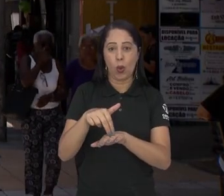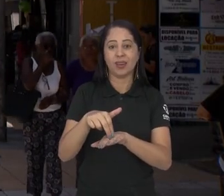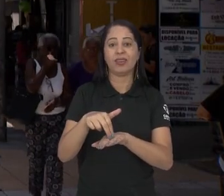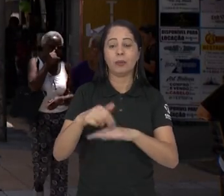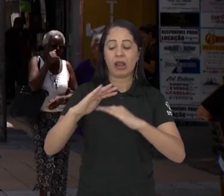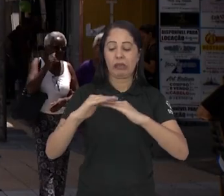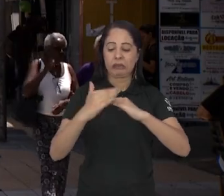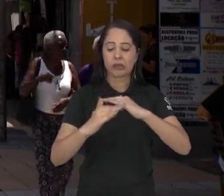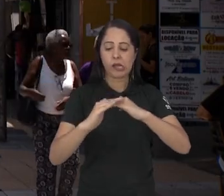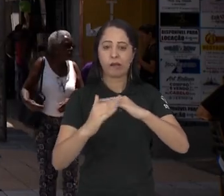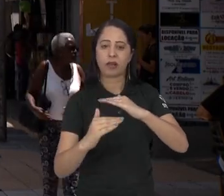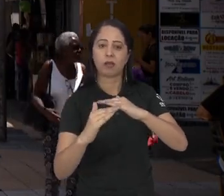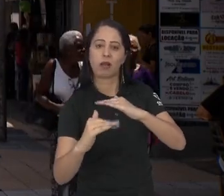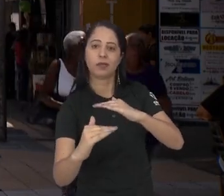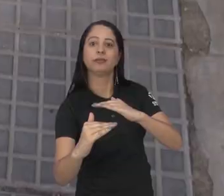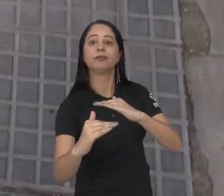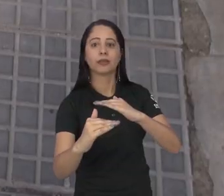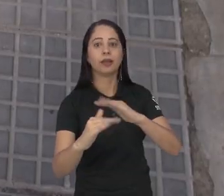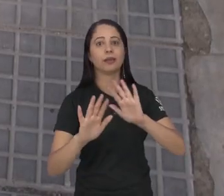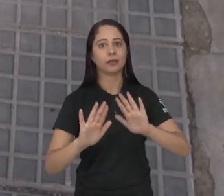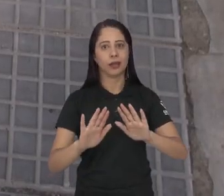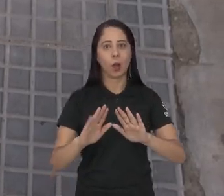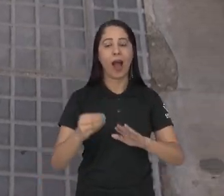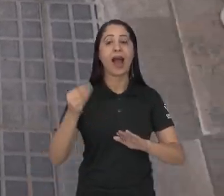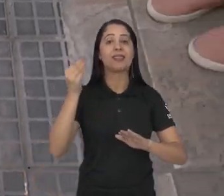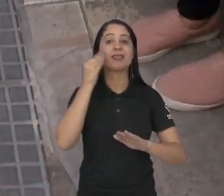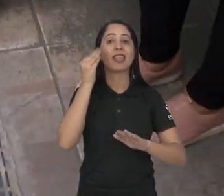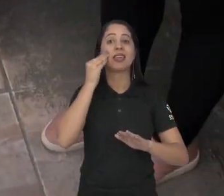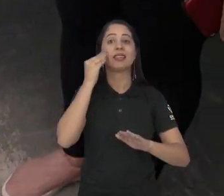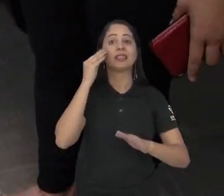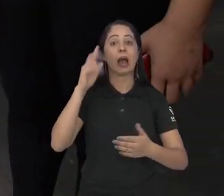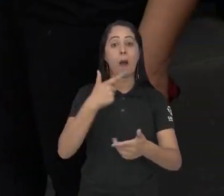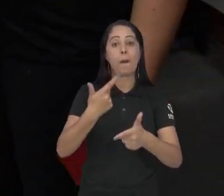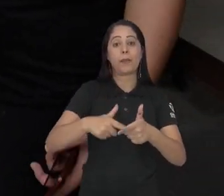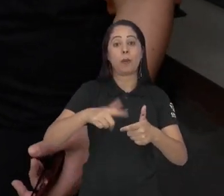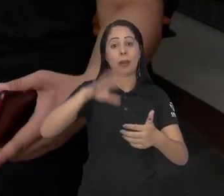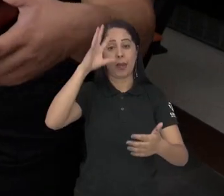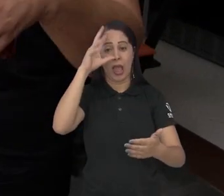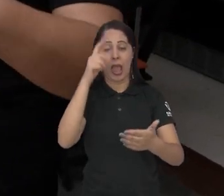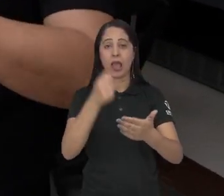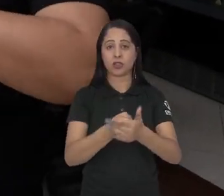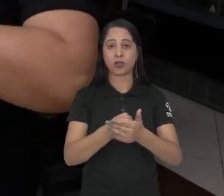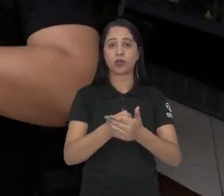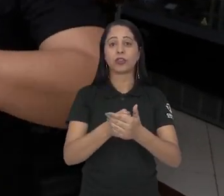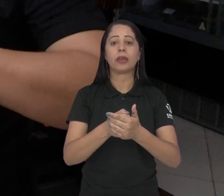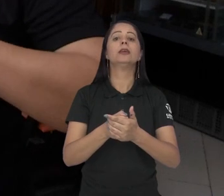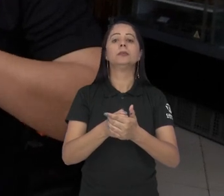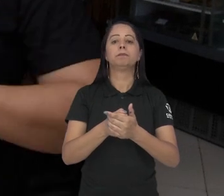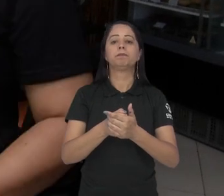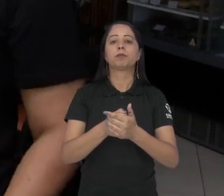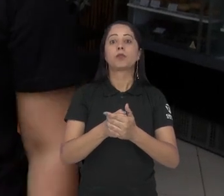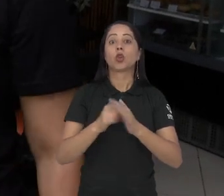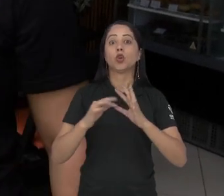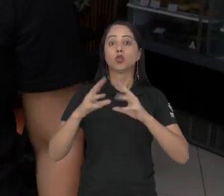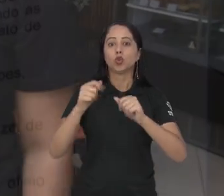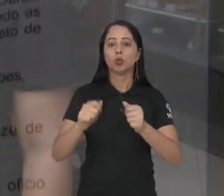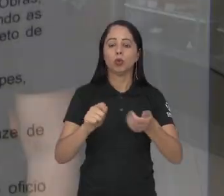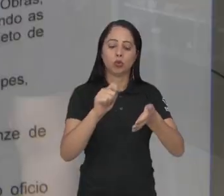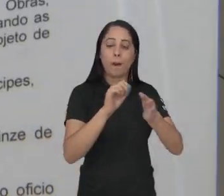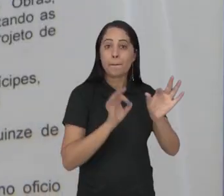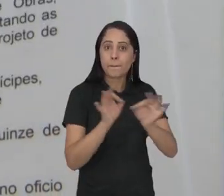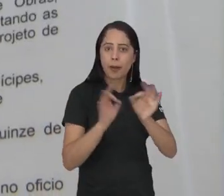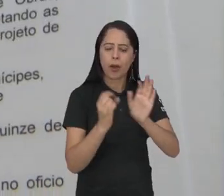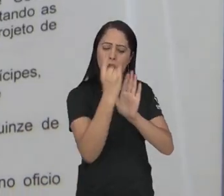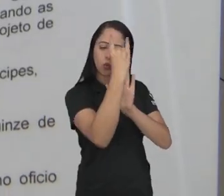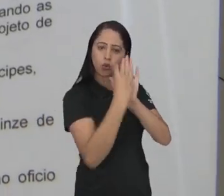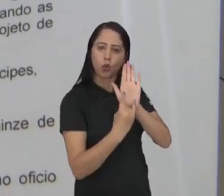e pessoas com mobilidade reduzida pois a calçada ficou irregular e para tentar resolver a situação ela com o